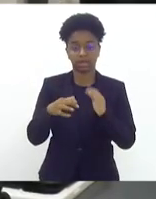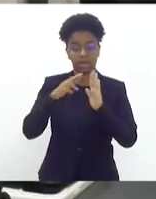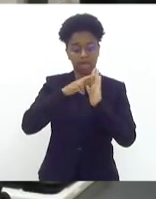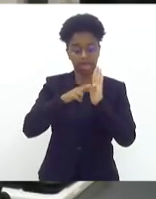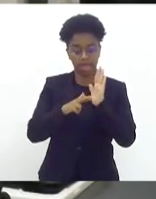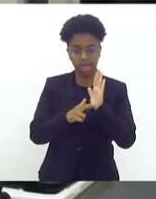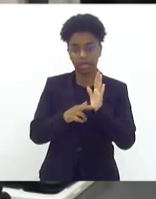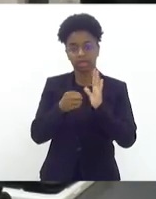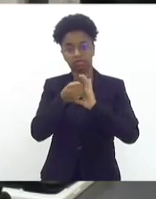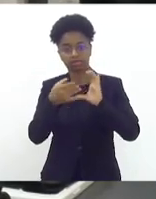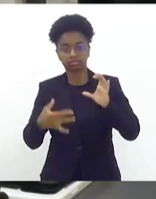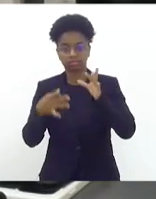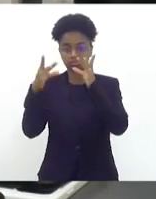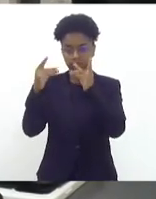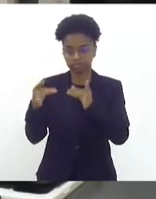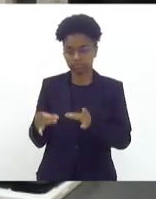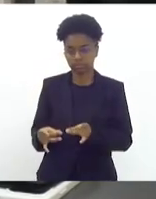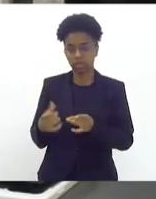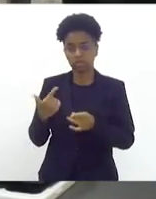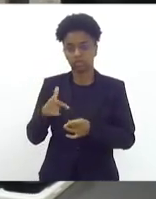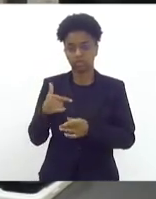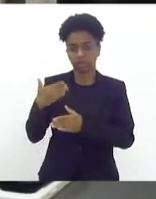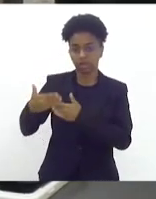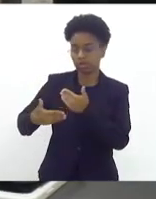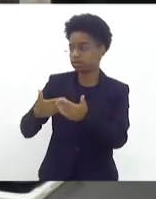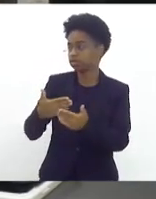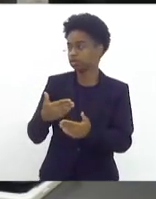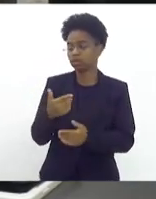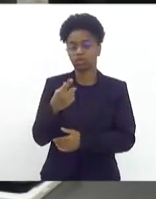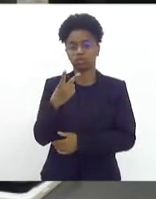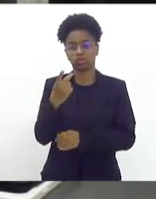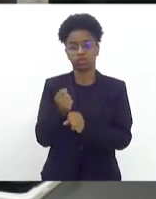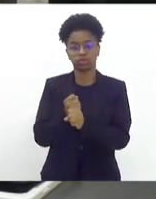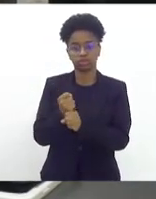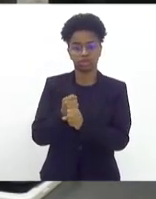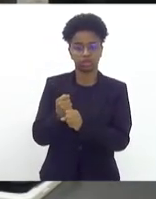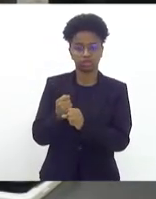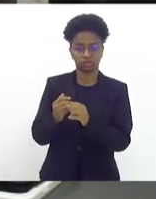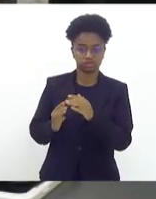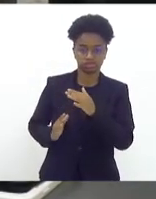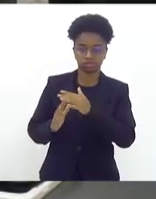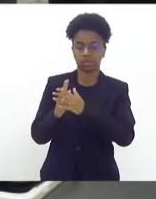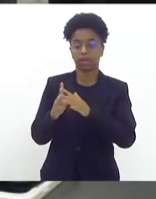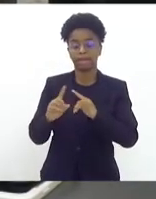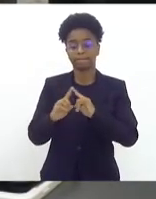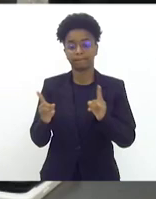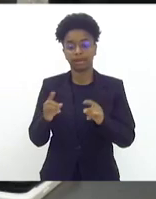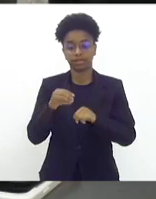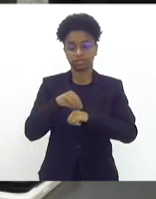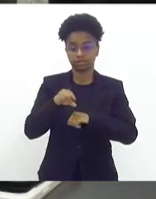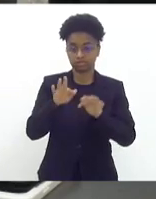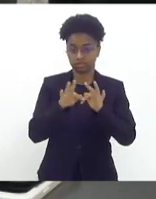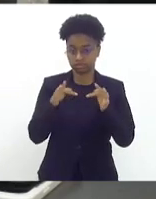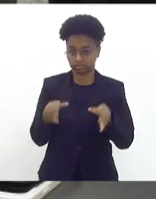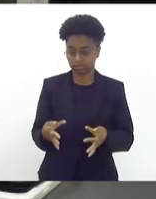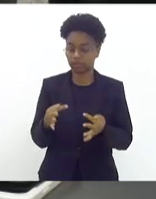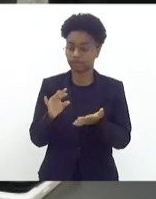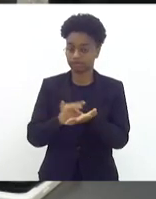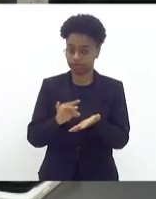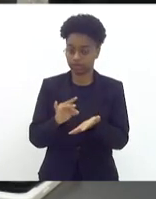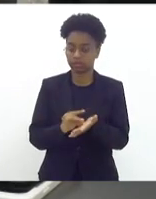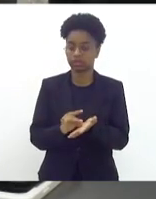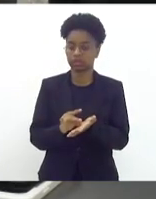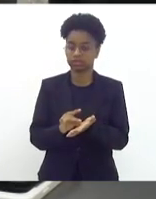ter caráter continuado superior a 2 anos. Agora, a indicação simples, de fato,